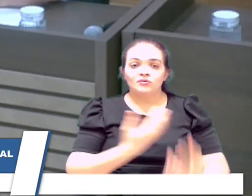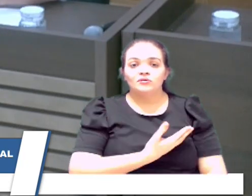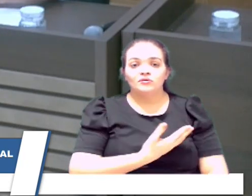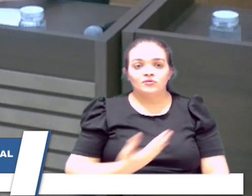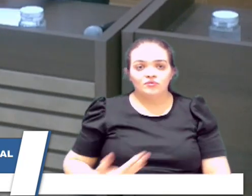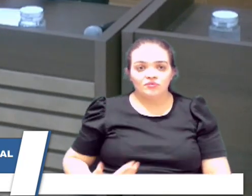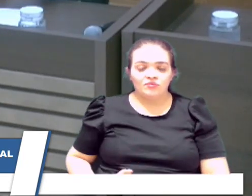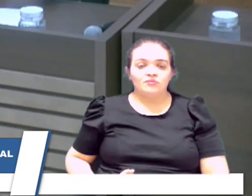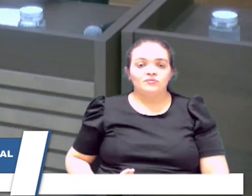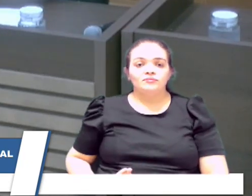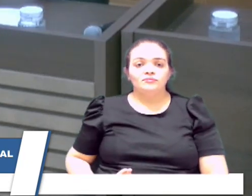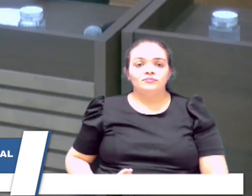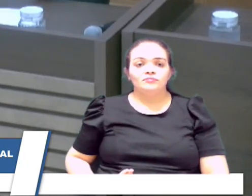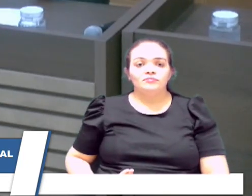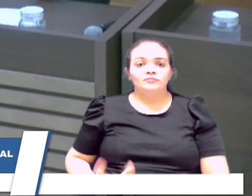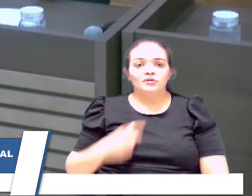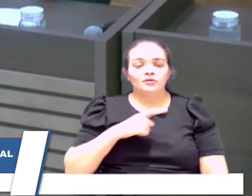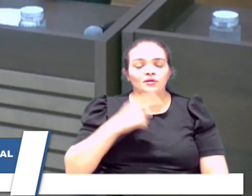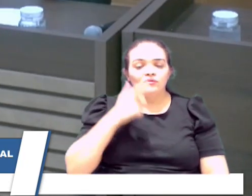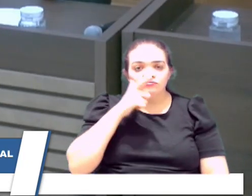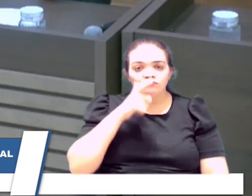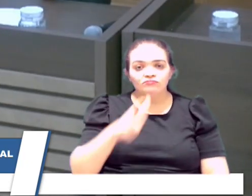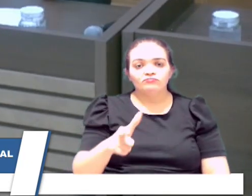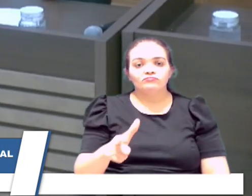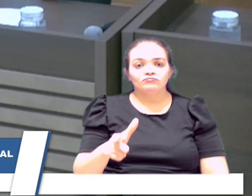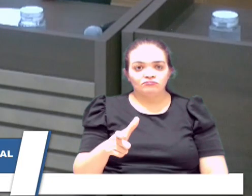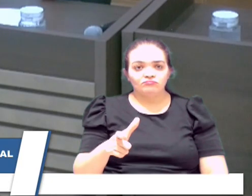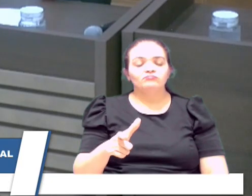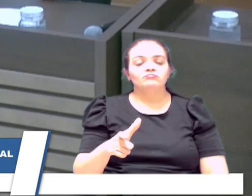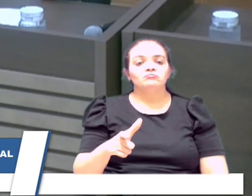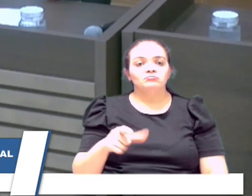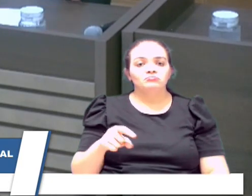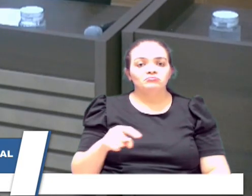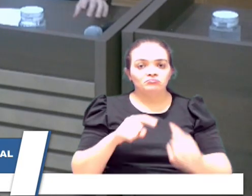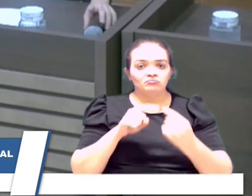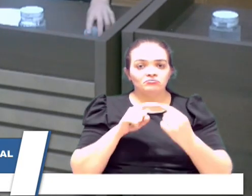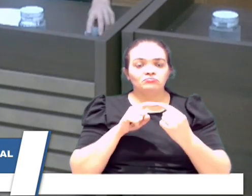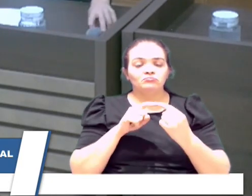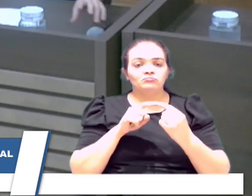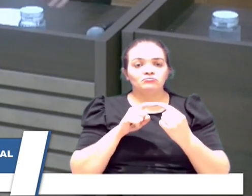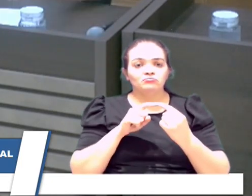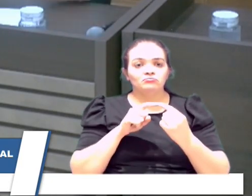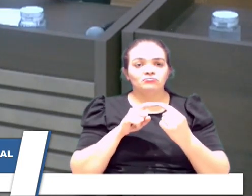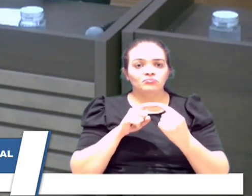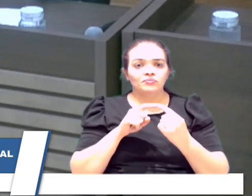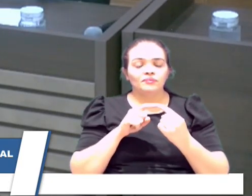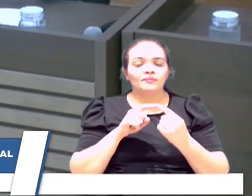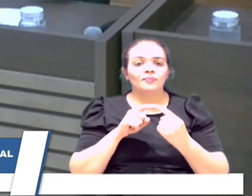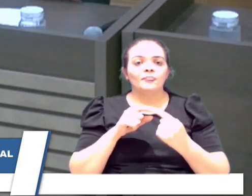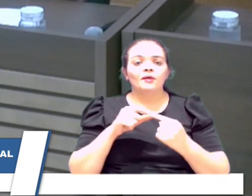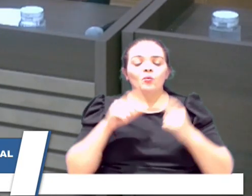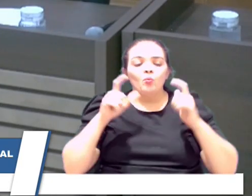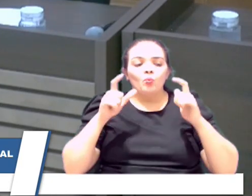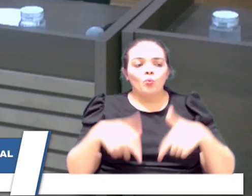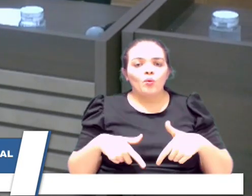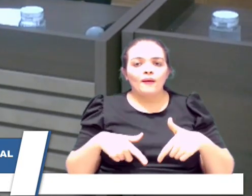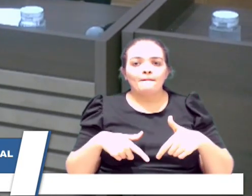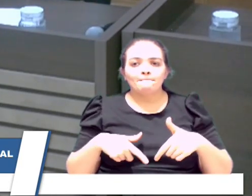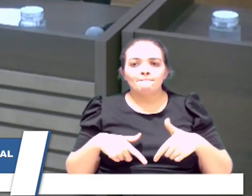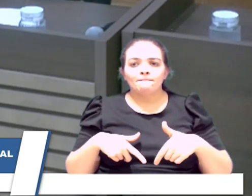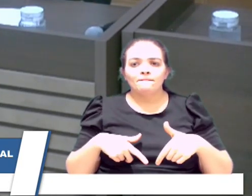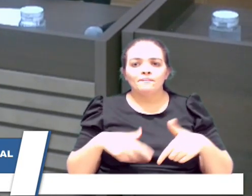ela tenha conseguido um objetivo: derrubar